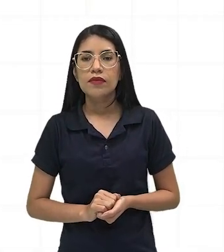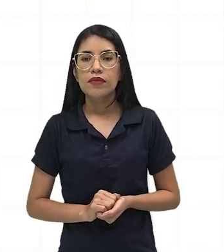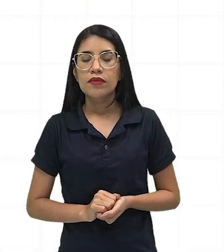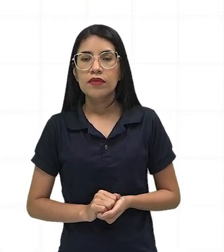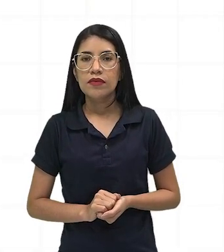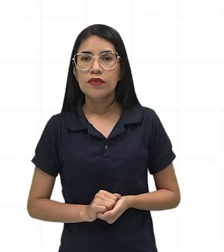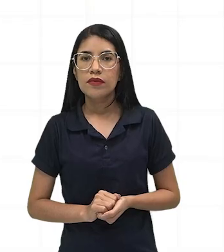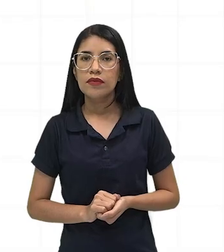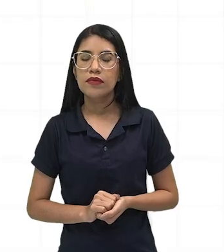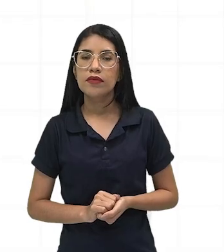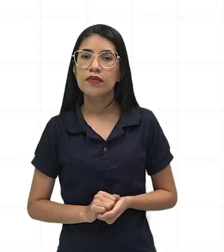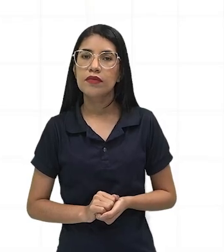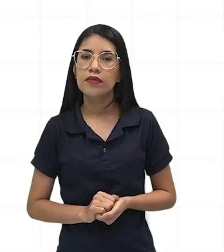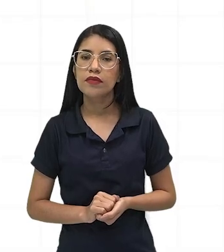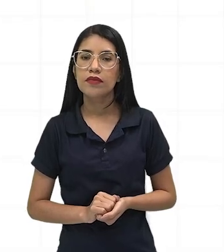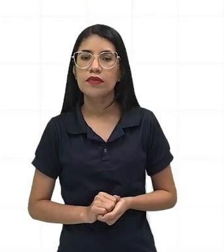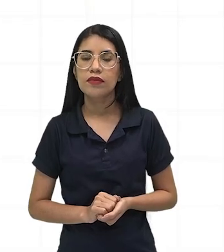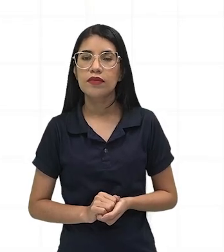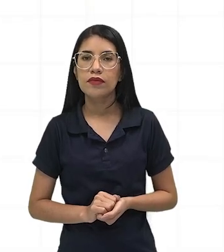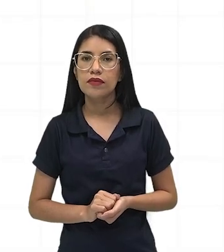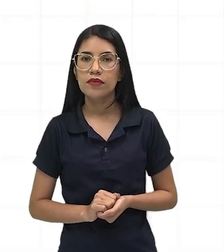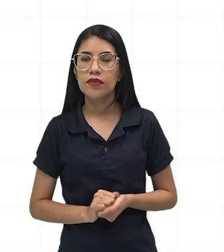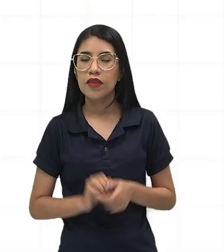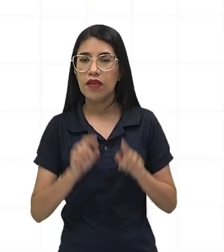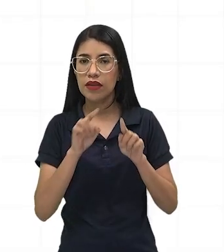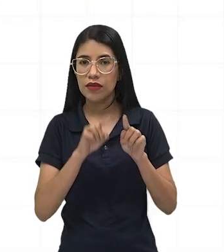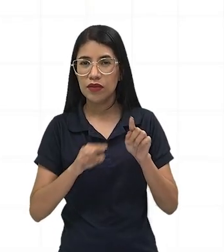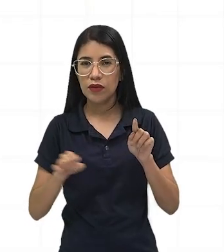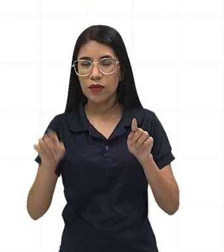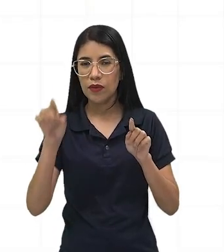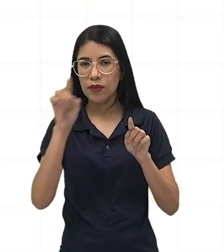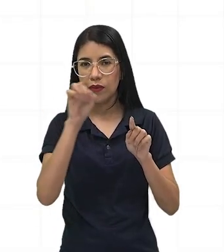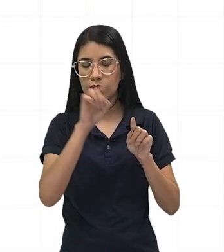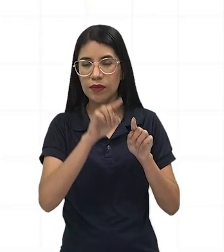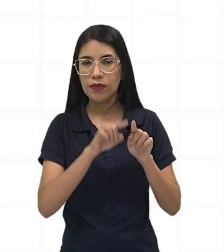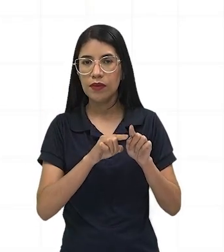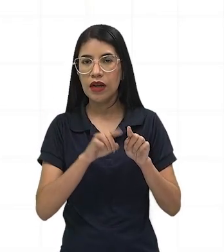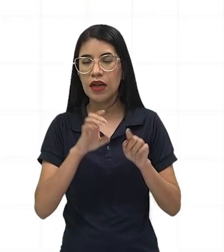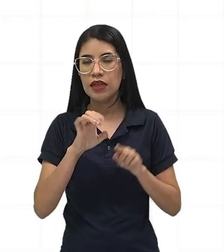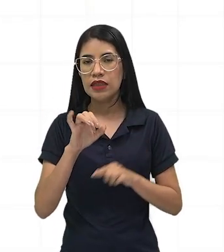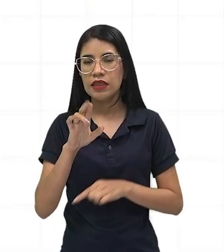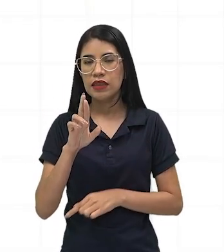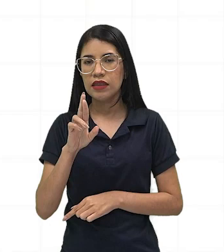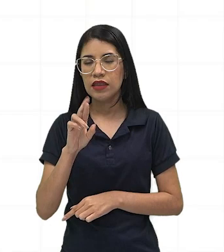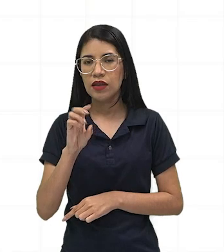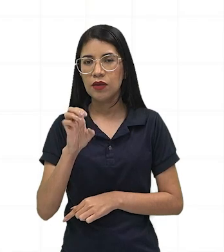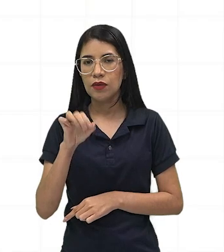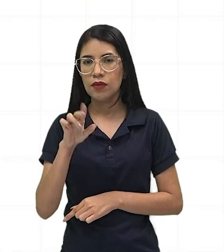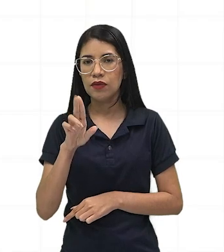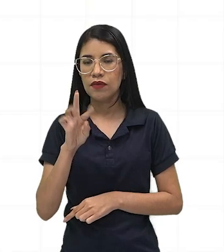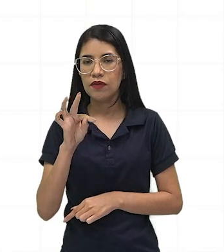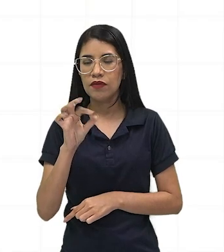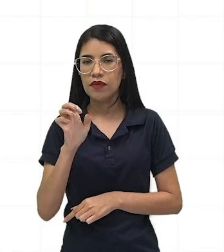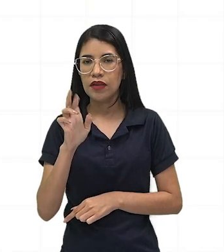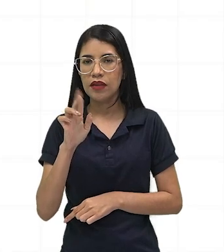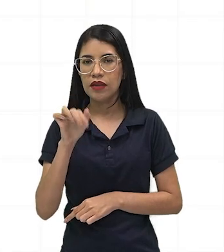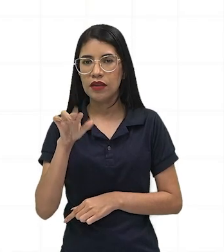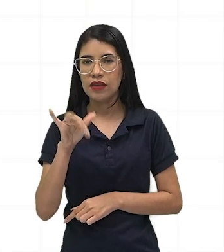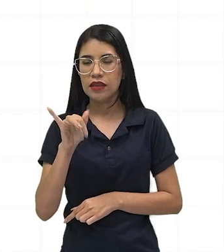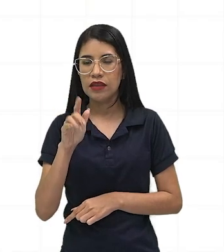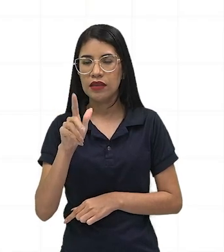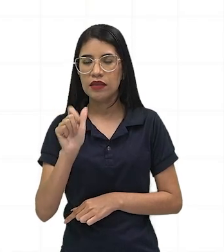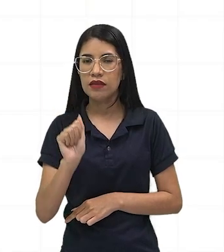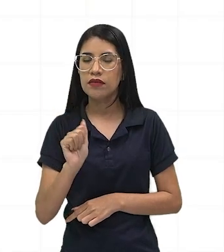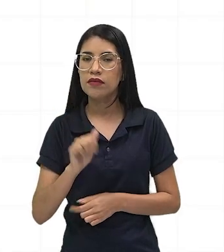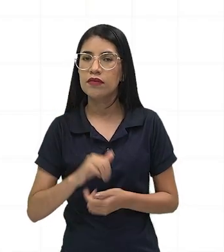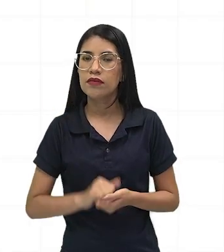Uma circunferência é como se fosse o contorno de um círculo, tudo bem? E